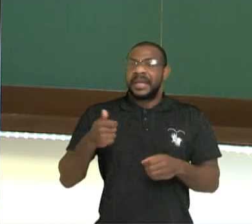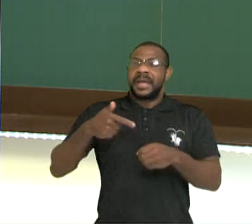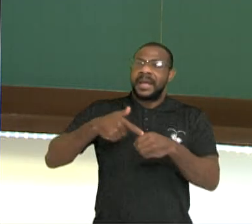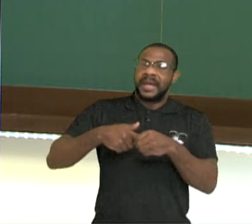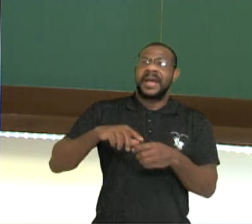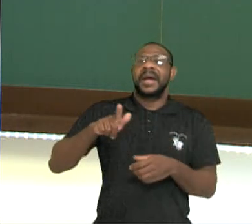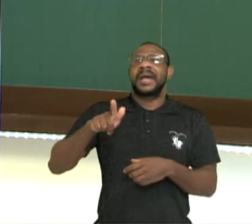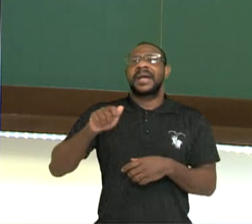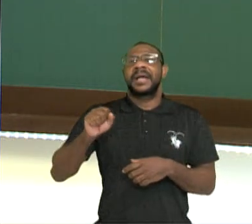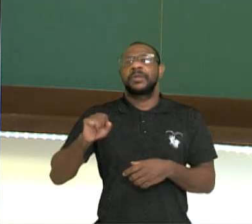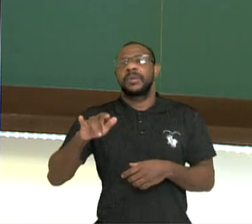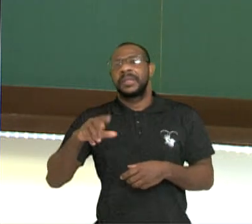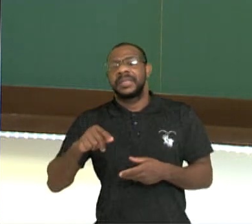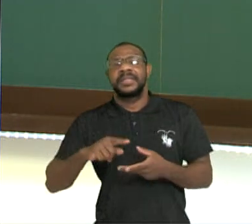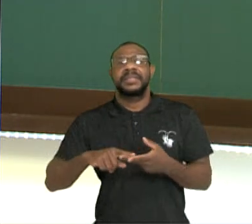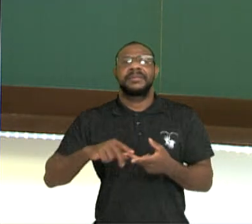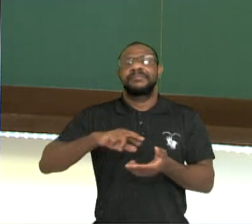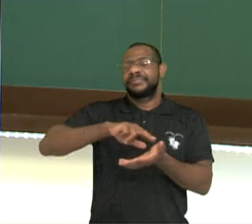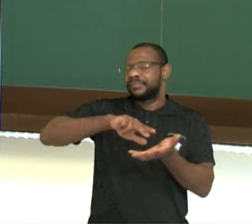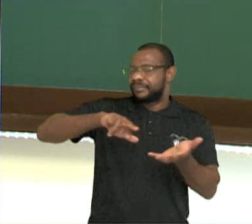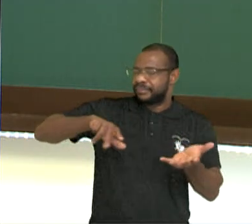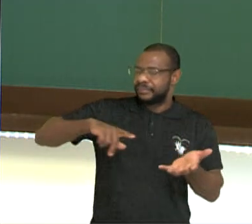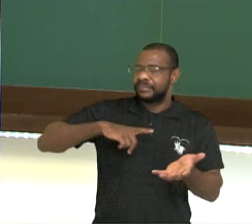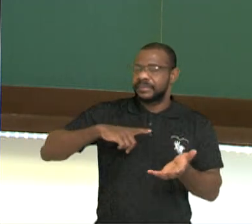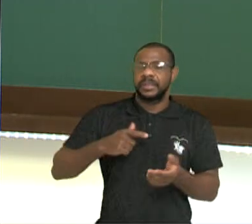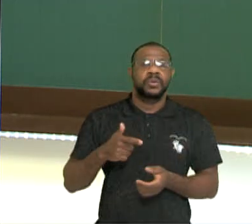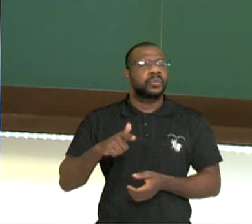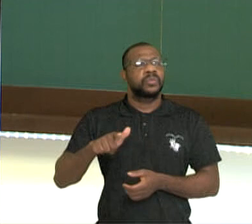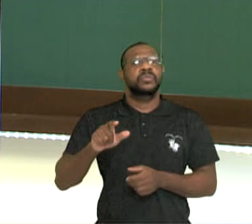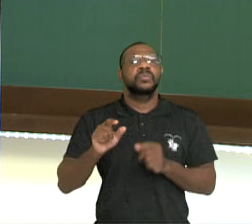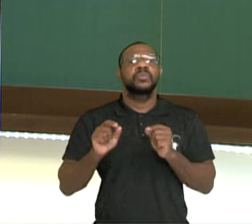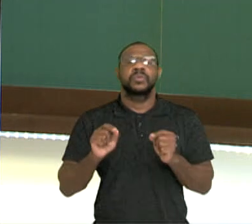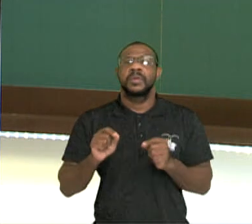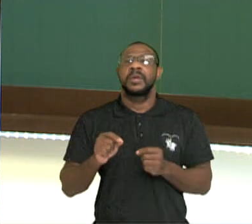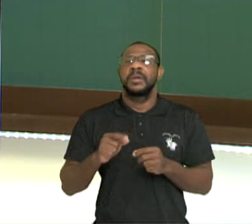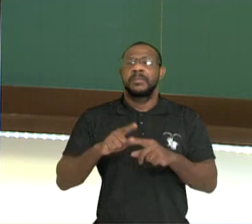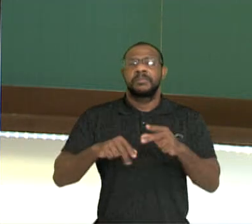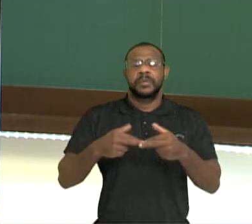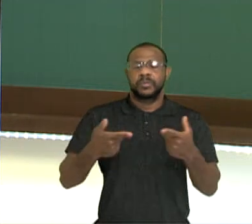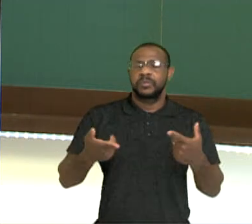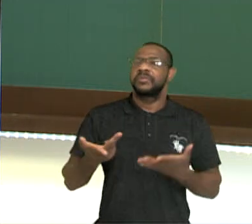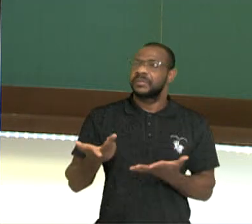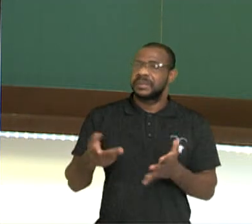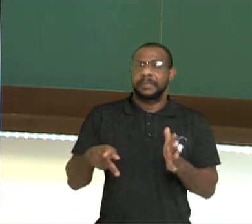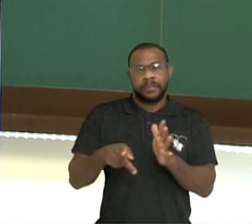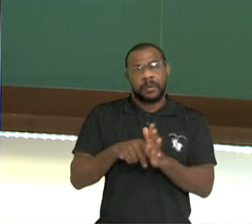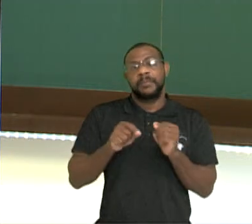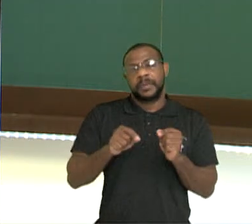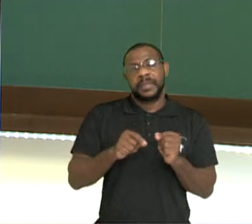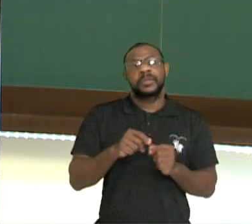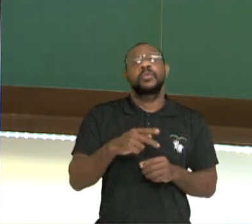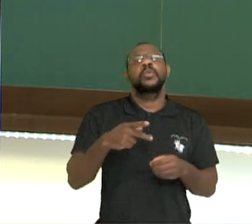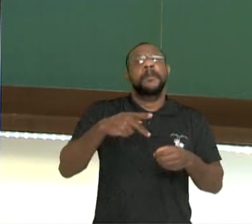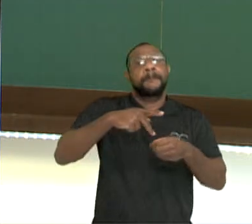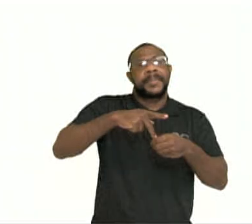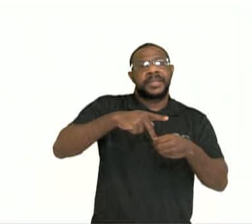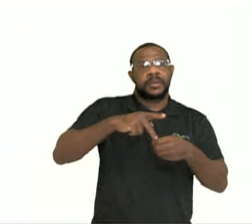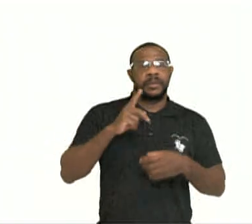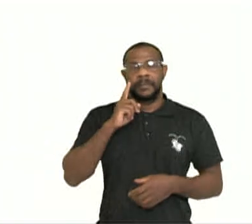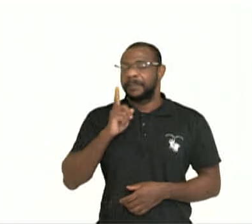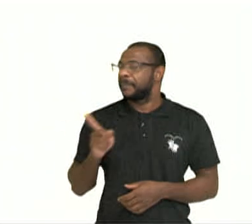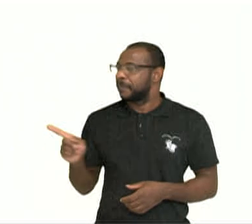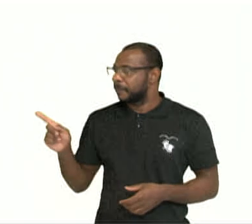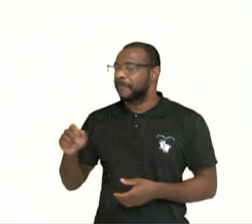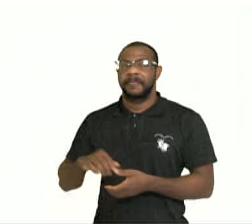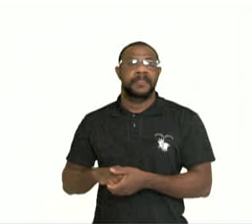diesel, ao querosene e a outros tantos produtos aí que são derivados do petróleo. Aqui a gente